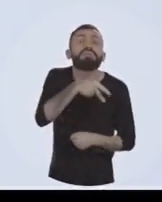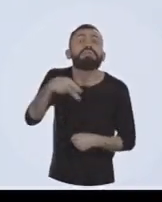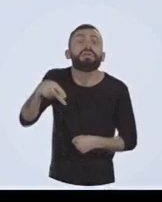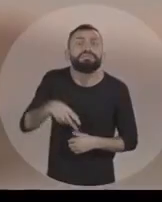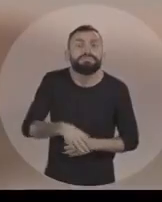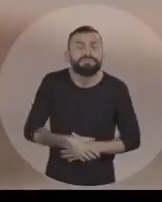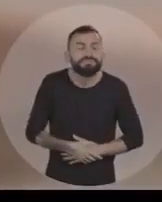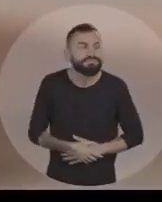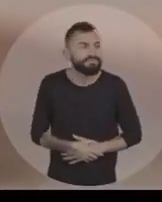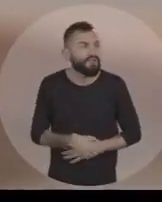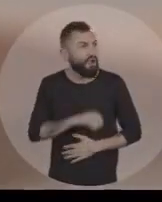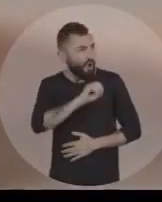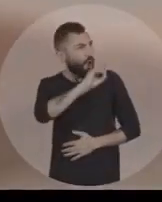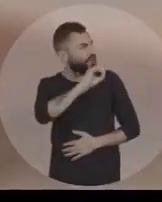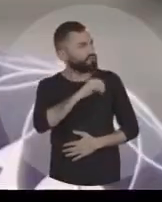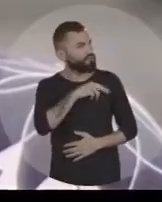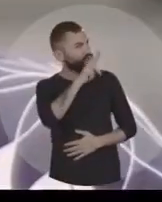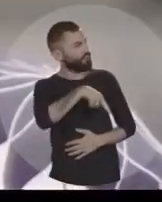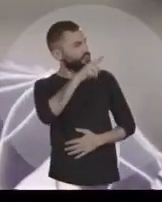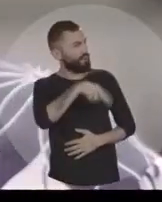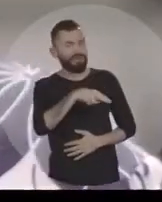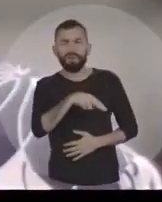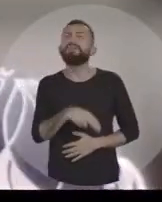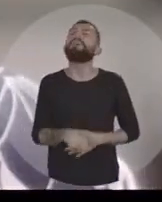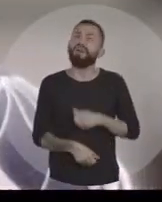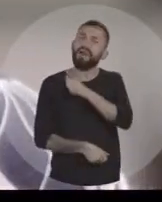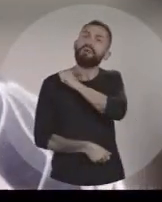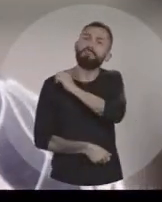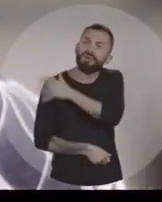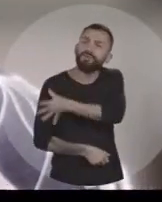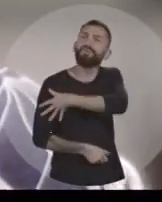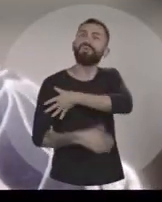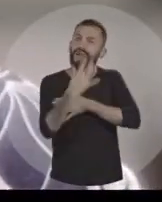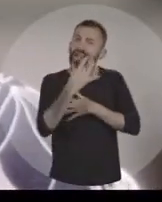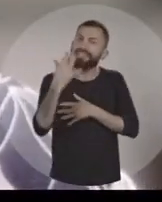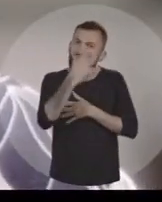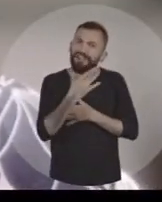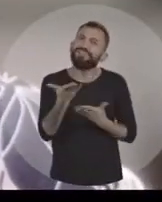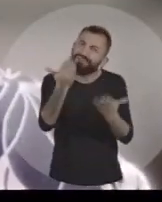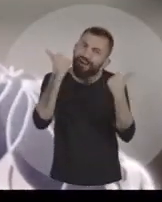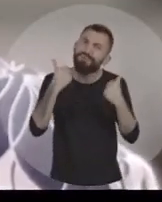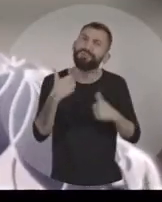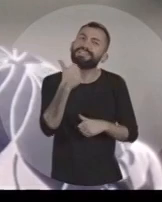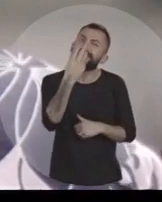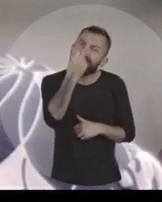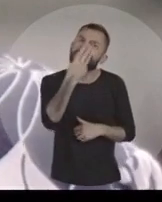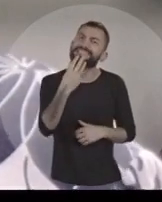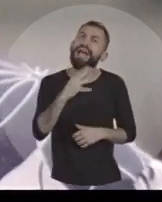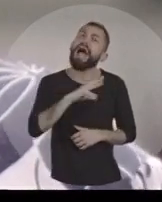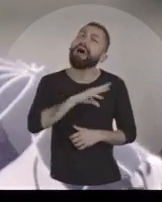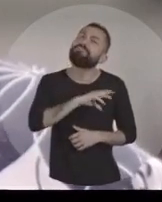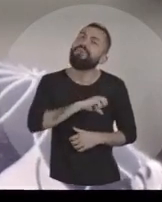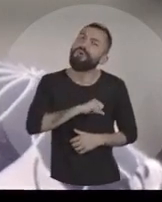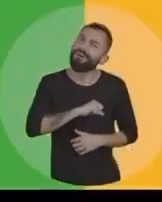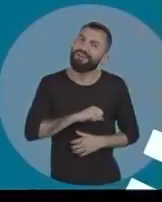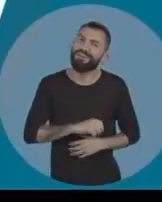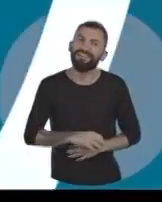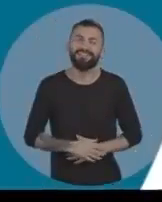presidente. Pro ódio é sempre não. Vamos com Haddad e Manu. Vamos votar 13. Vamos votar no